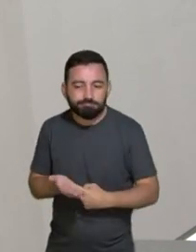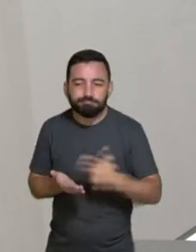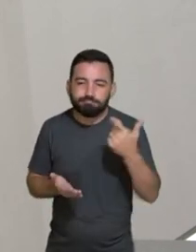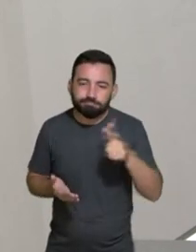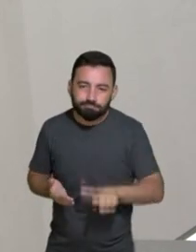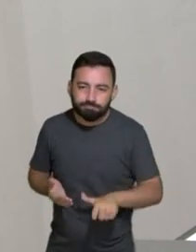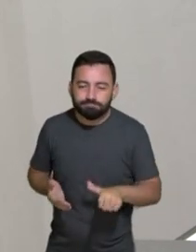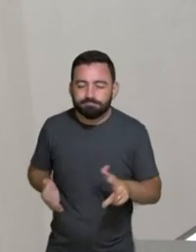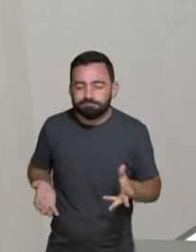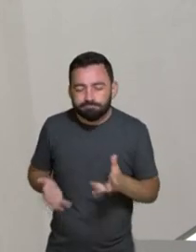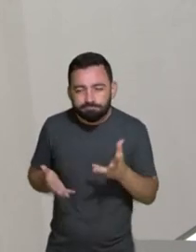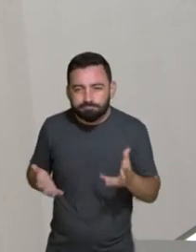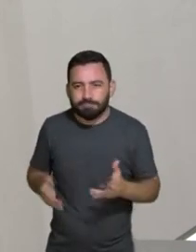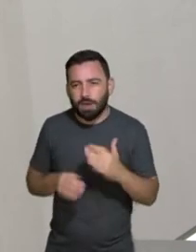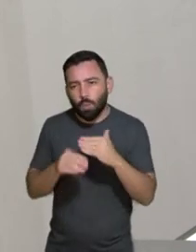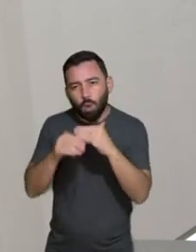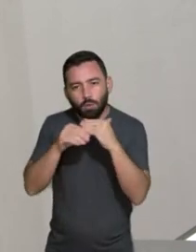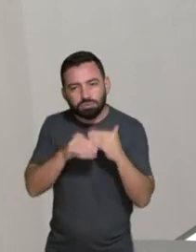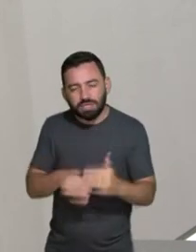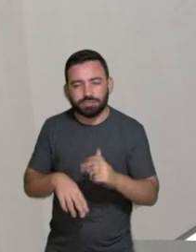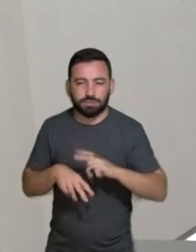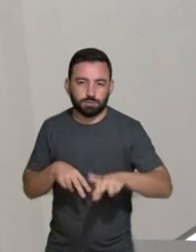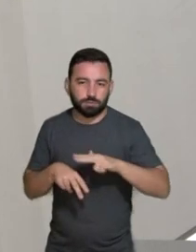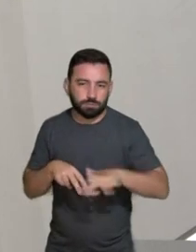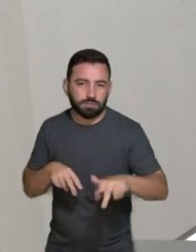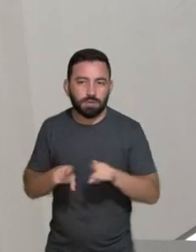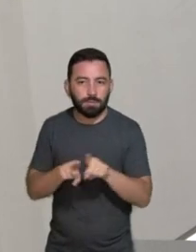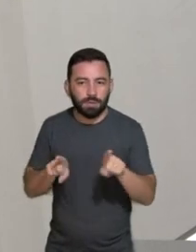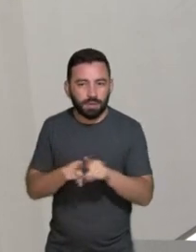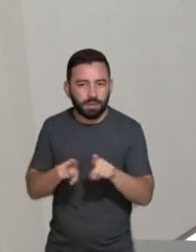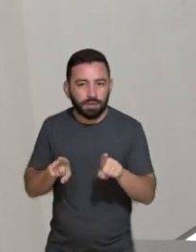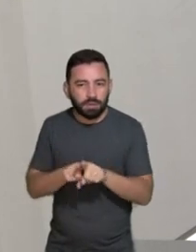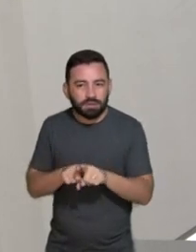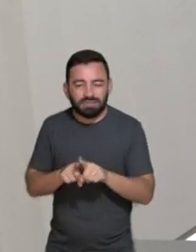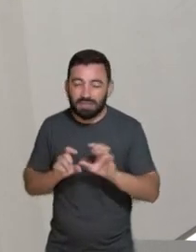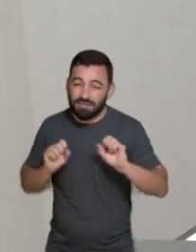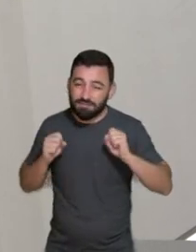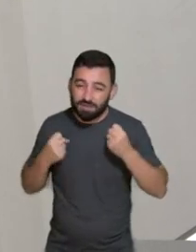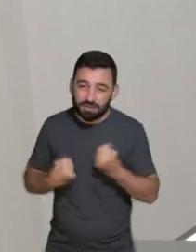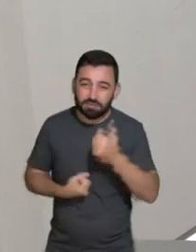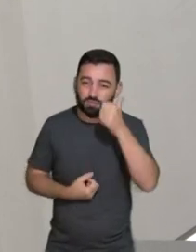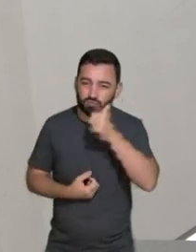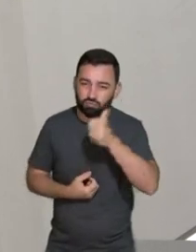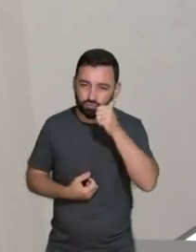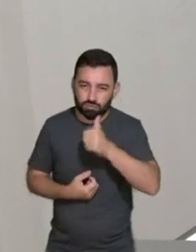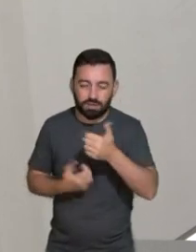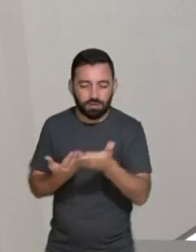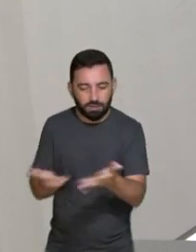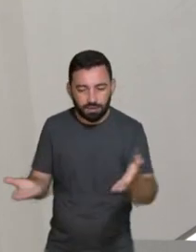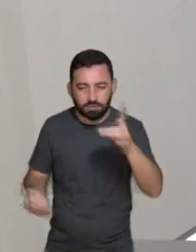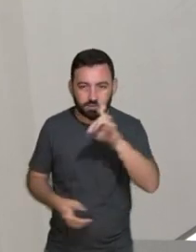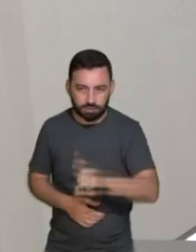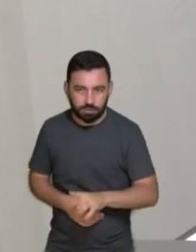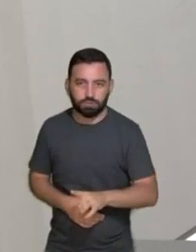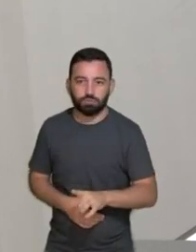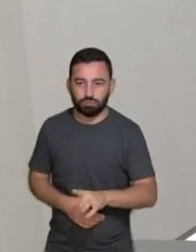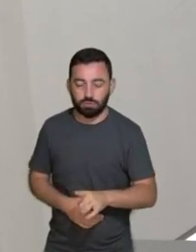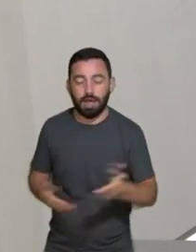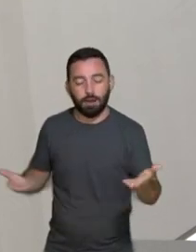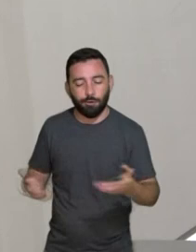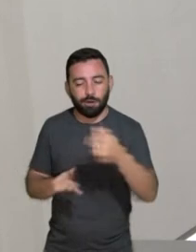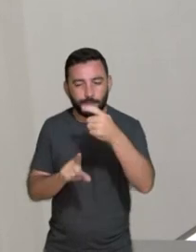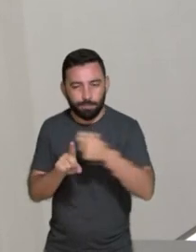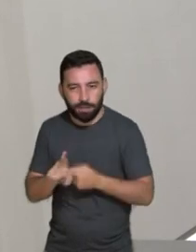promoção da igualdade de gênero e com a defesa dos direitos das mulheres. Neste mês das